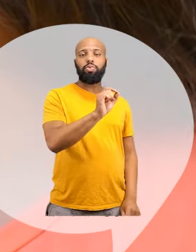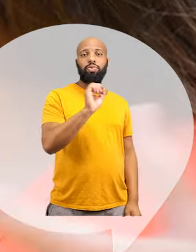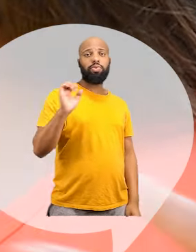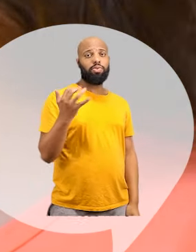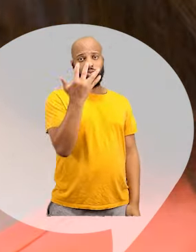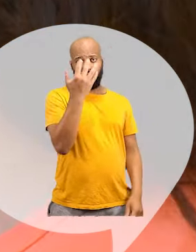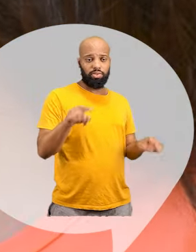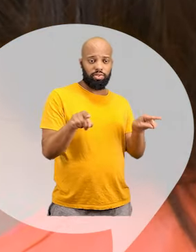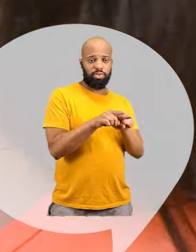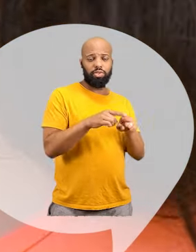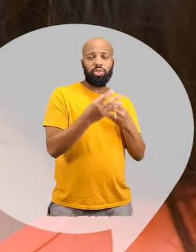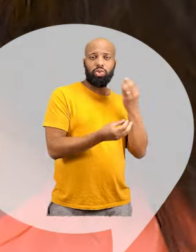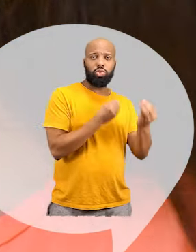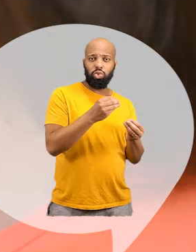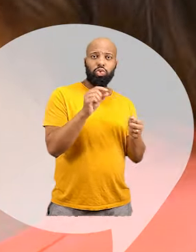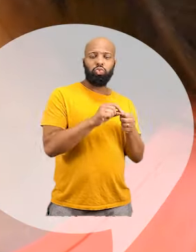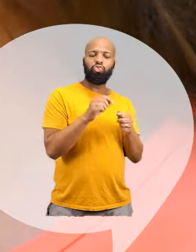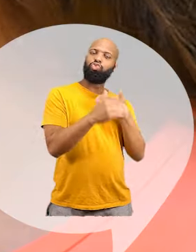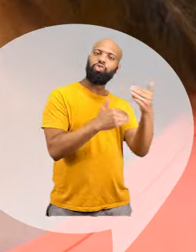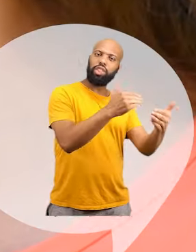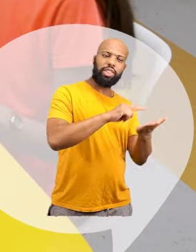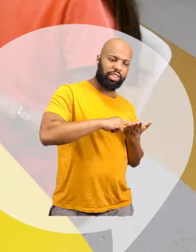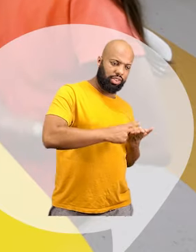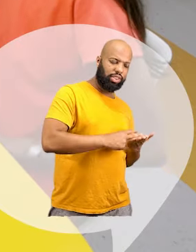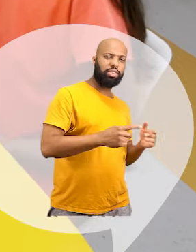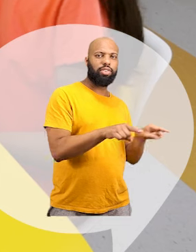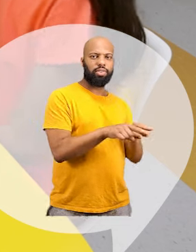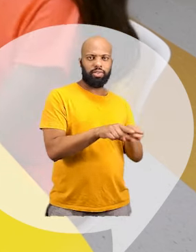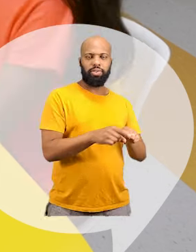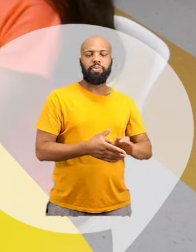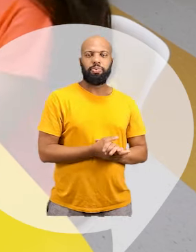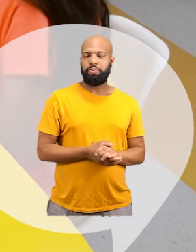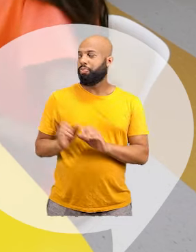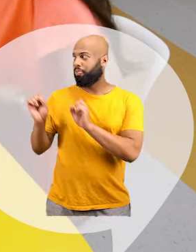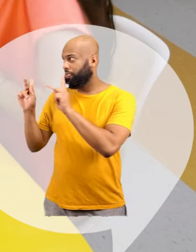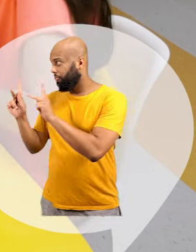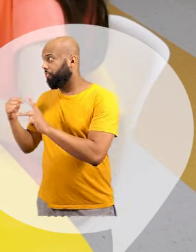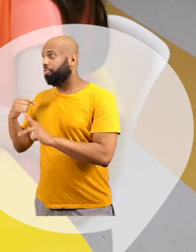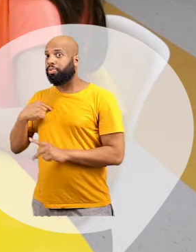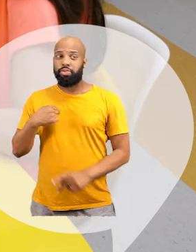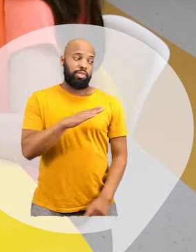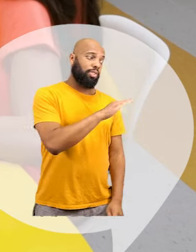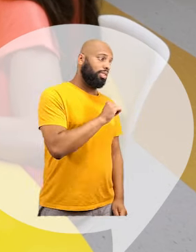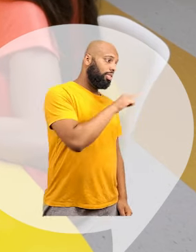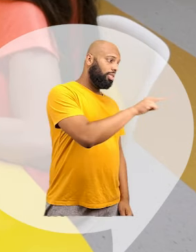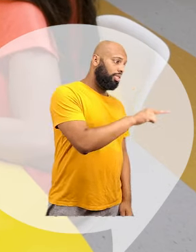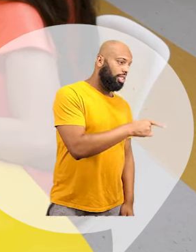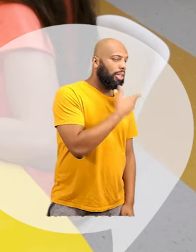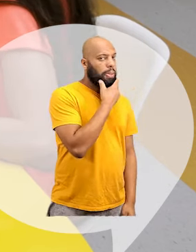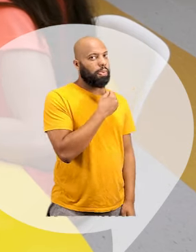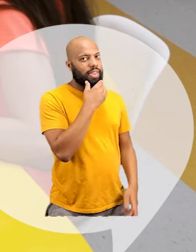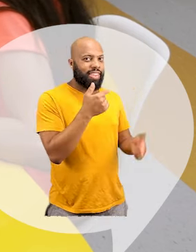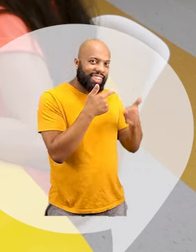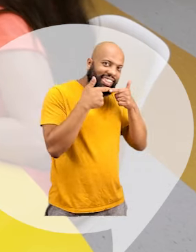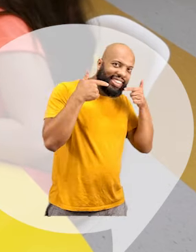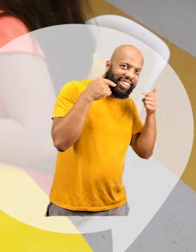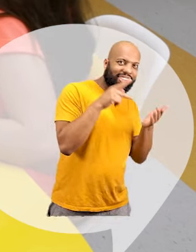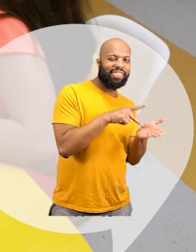que que aconteceu e como que você foi fazendo essa tradução Gabriel eu que chamaria você garoto sorriso facilmente viu